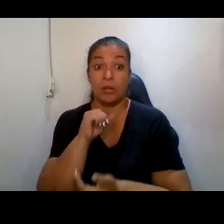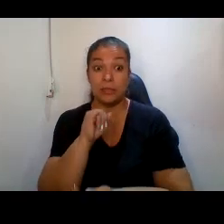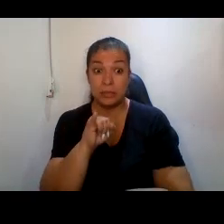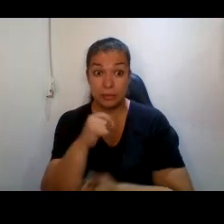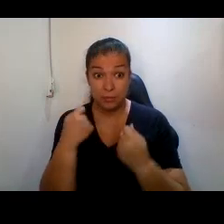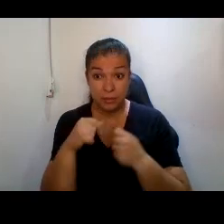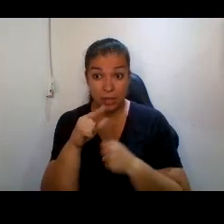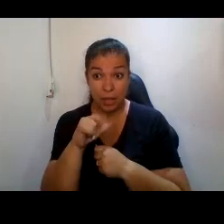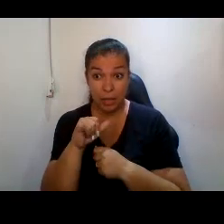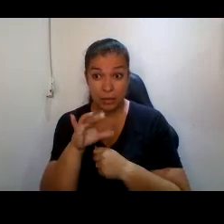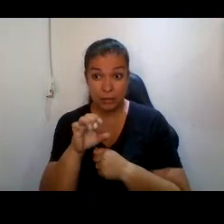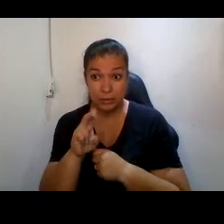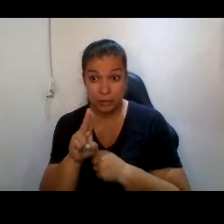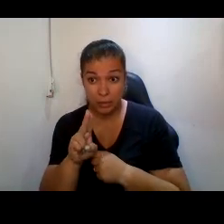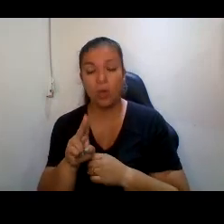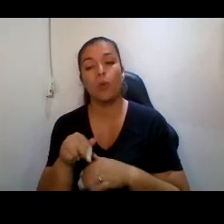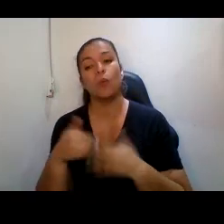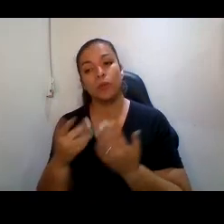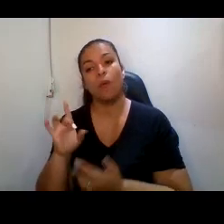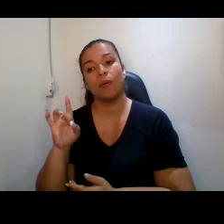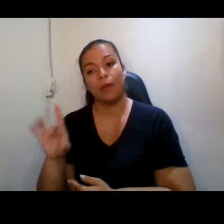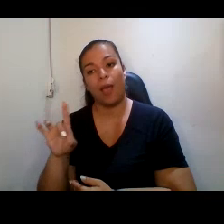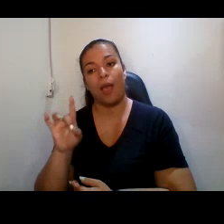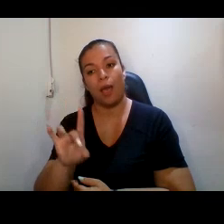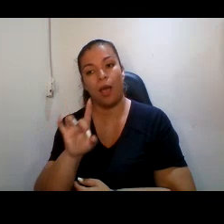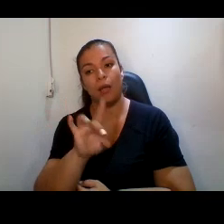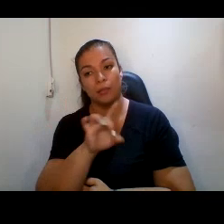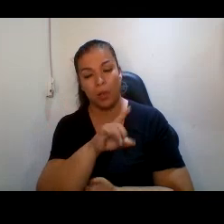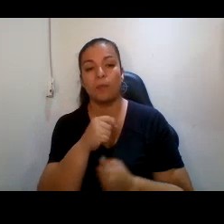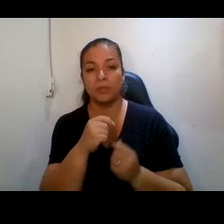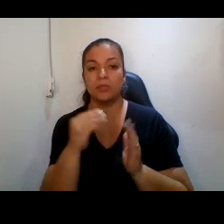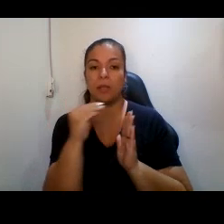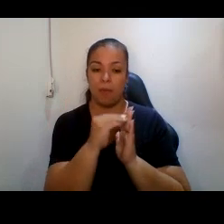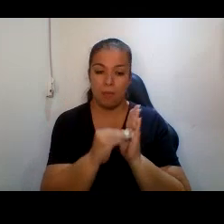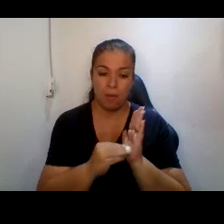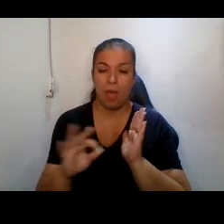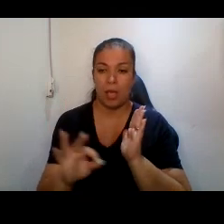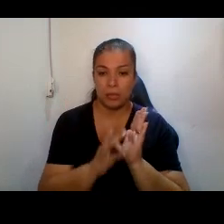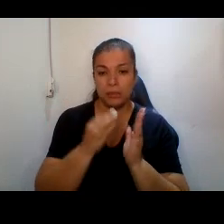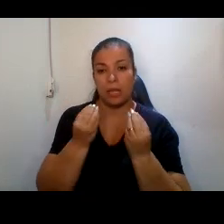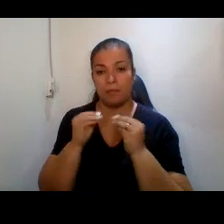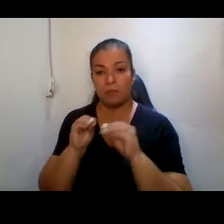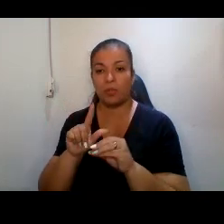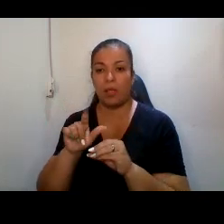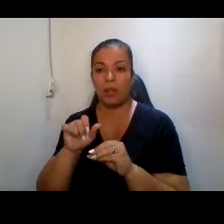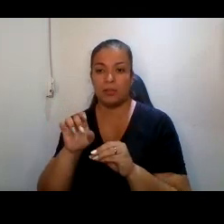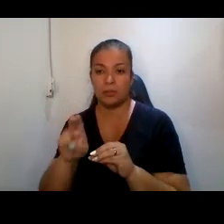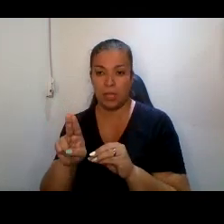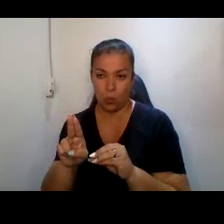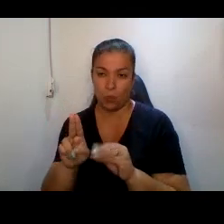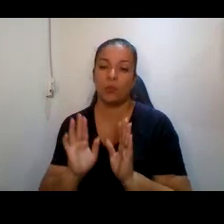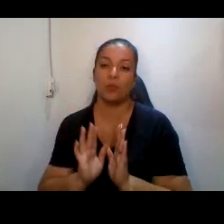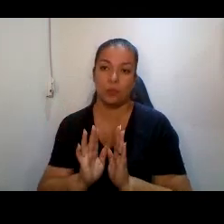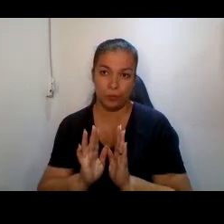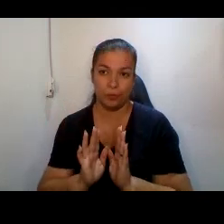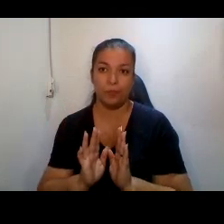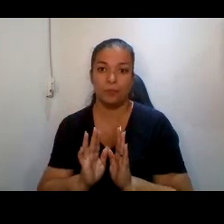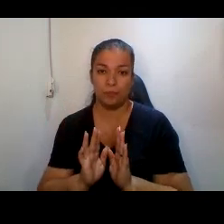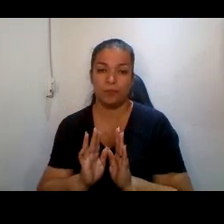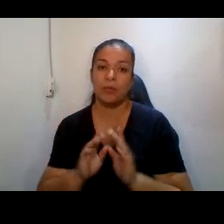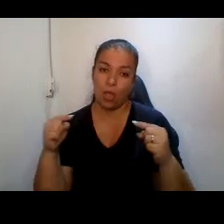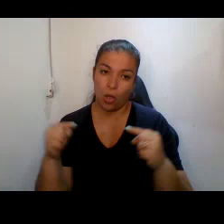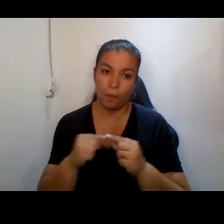aí cada um tem que inserir assinado, tá? Porque senão não fica um documento correto.